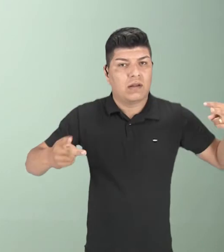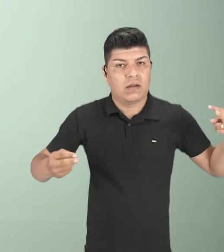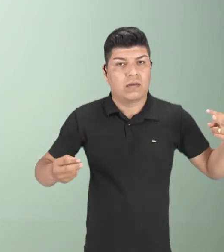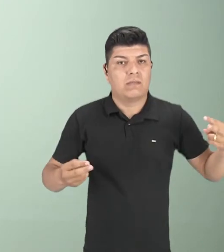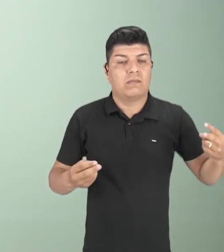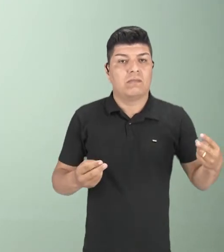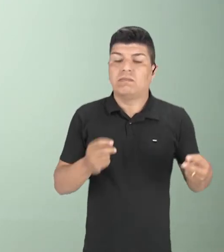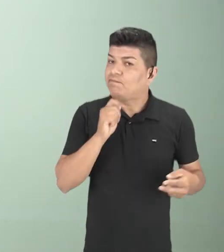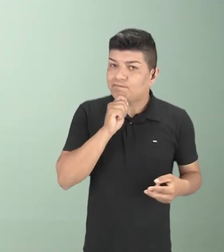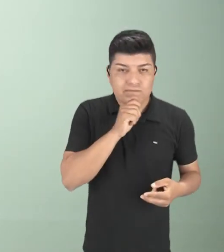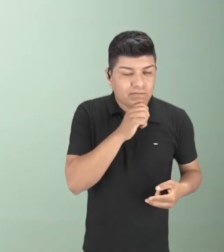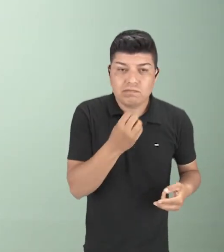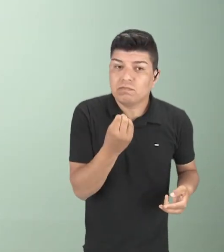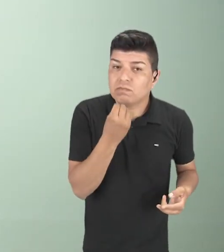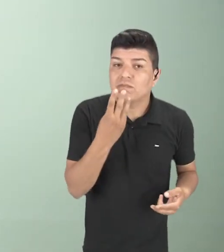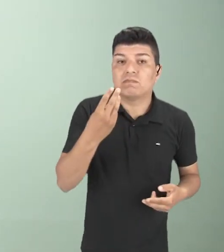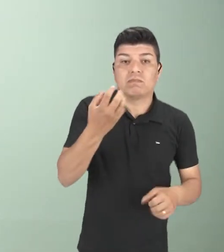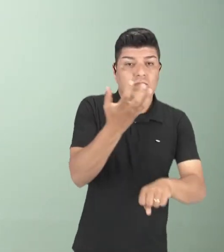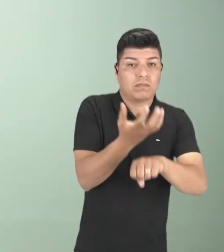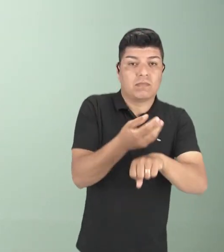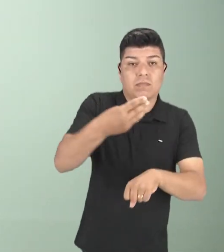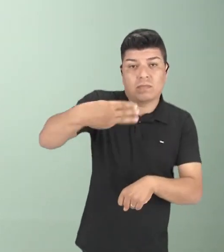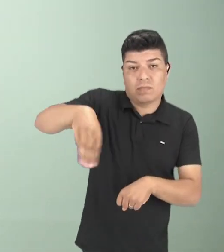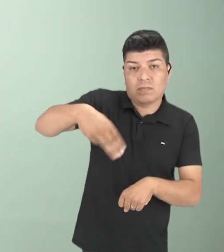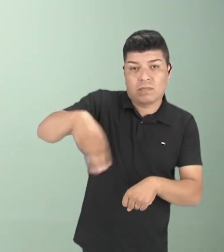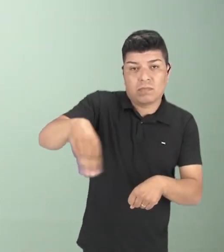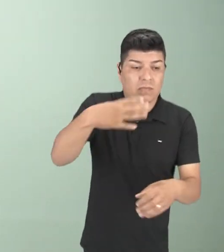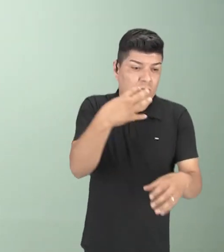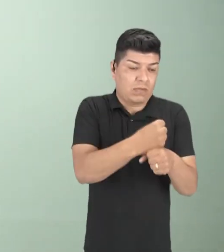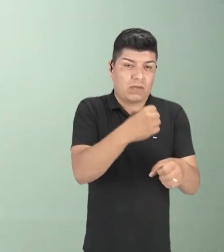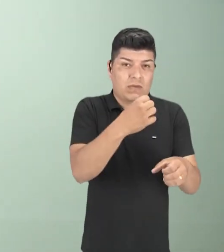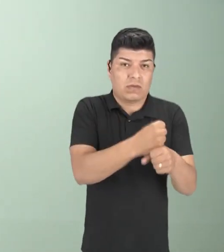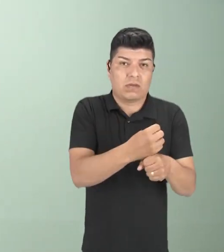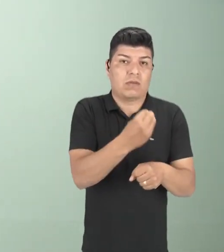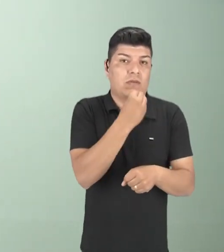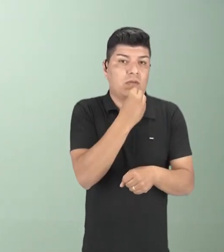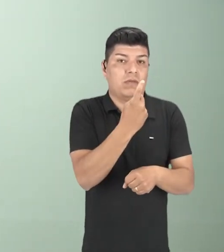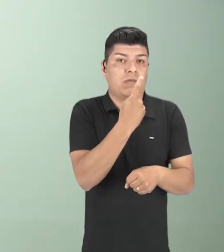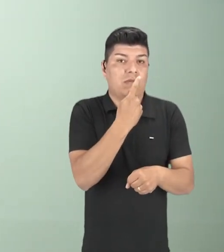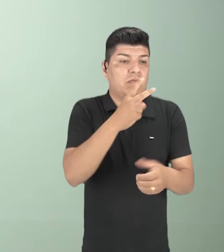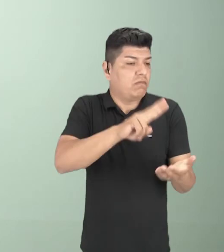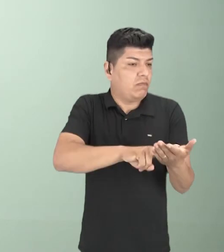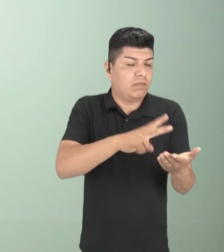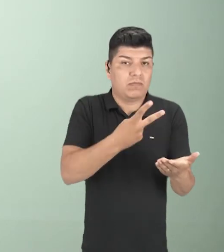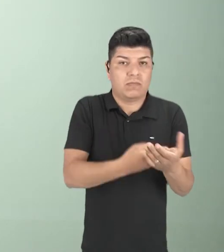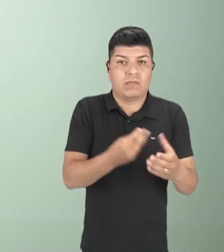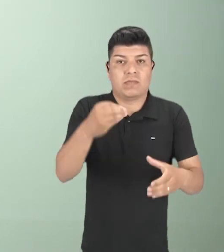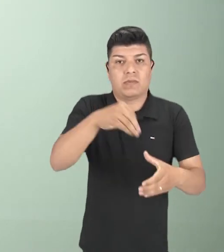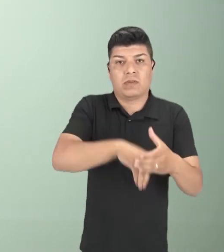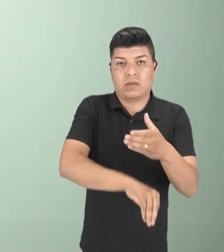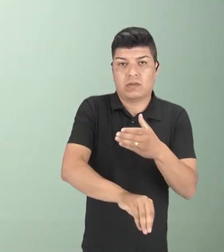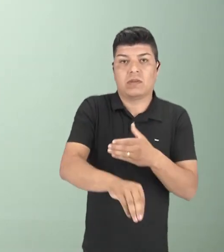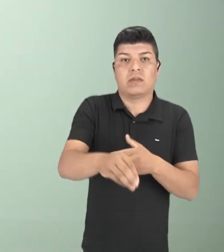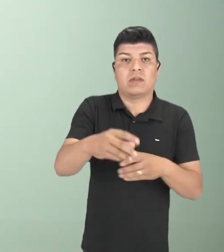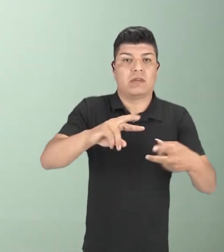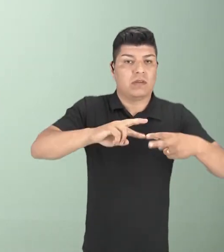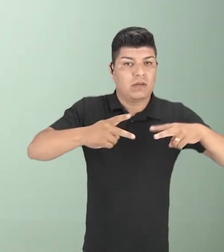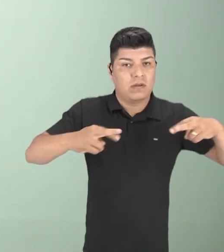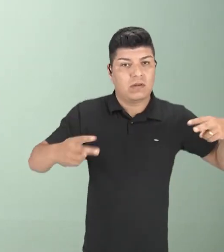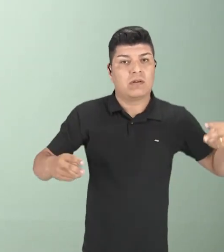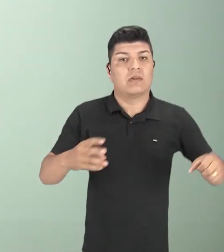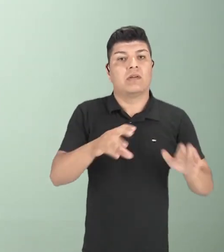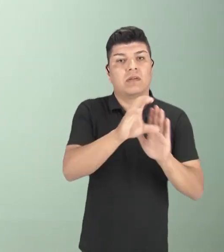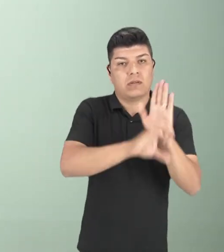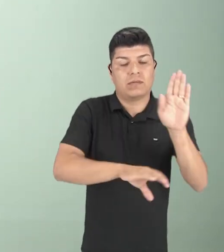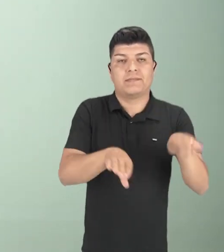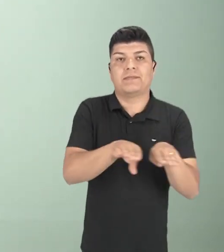muito bom na matemática, nos cálculos de probabilidade e não interpretar isso dentro do conteúdo de genética. Assim